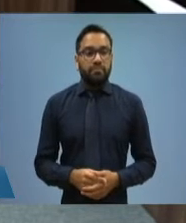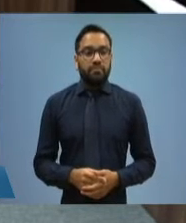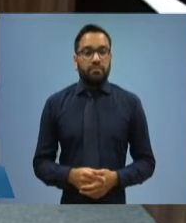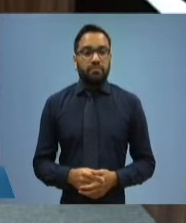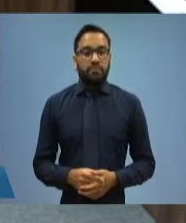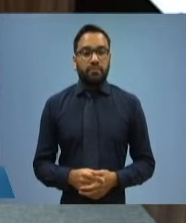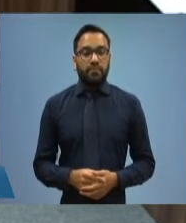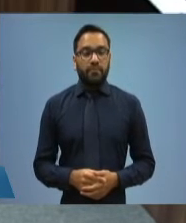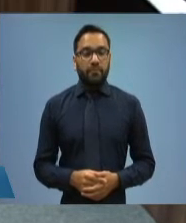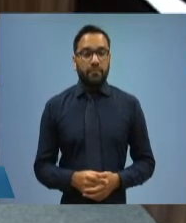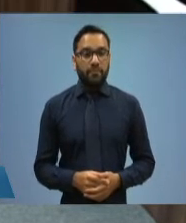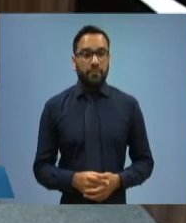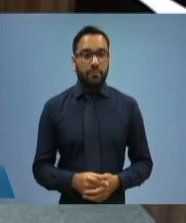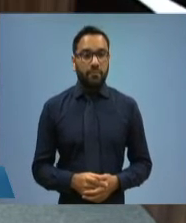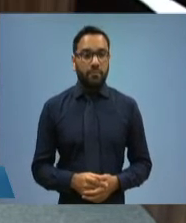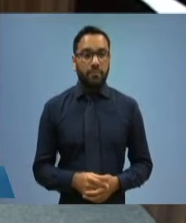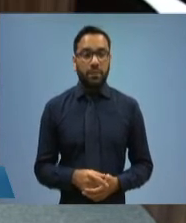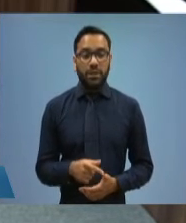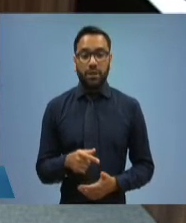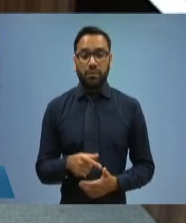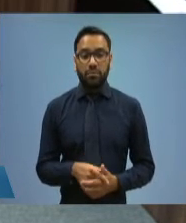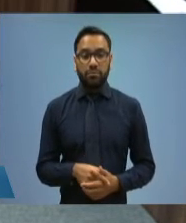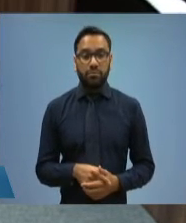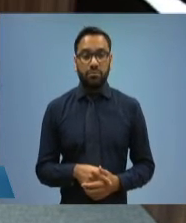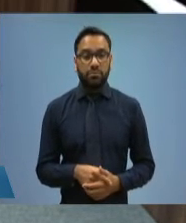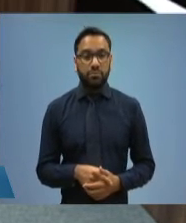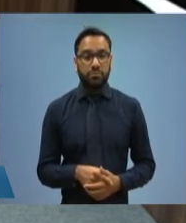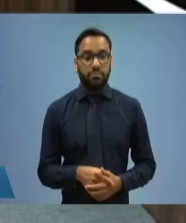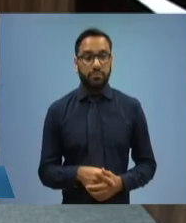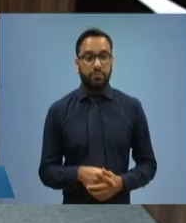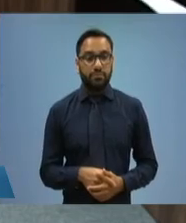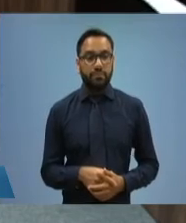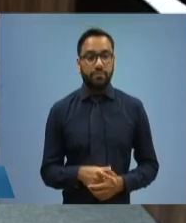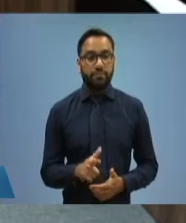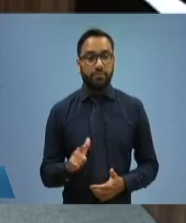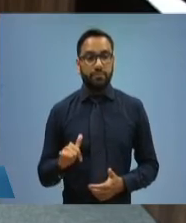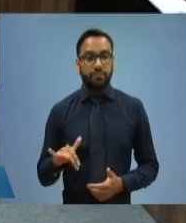não havendo quem... Vereador Lino de Bragança Pérez para discussão do veto.